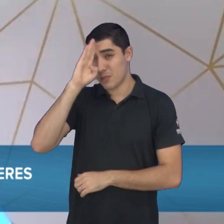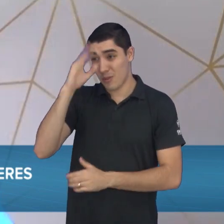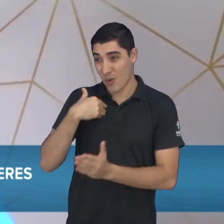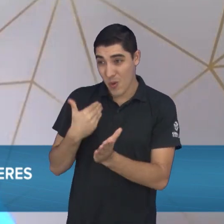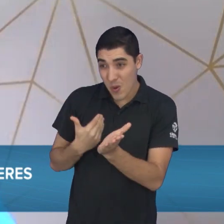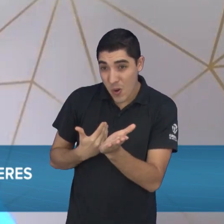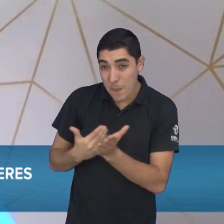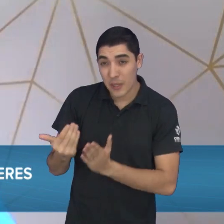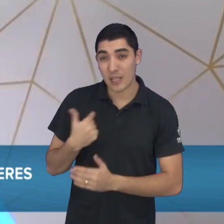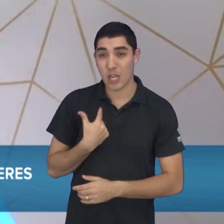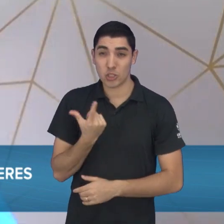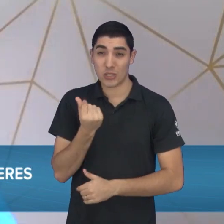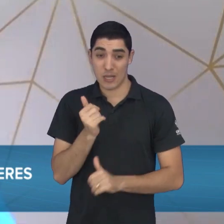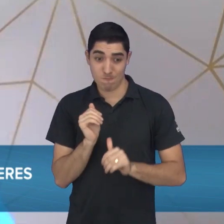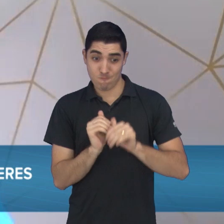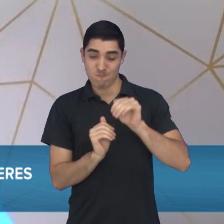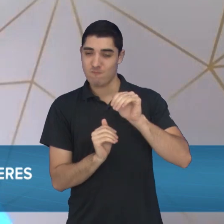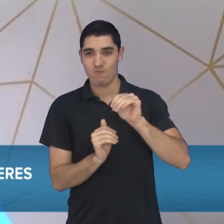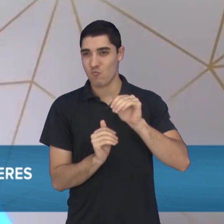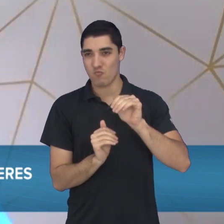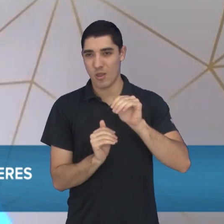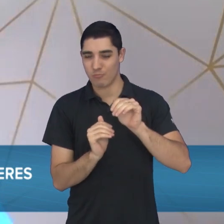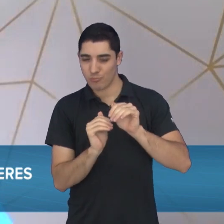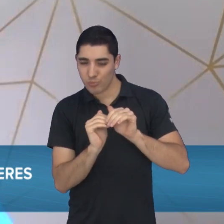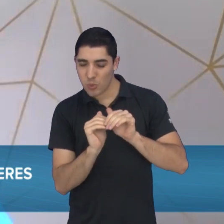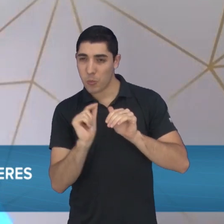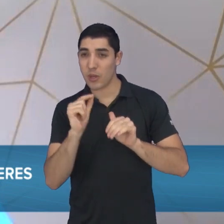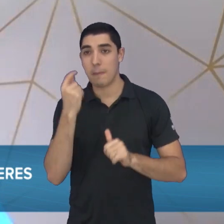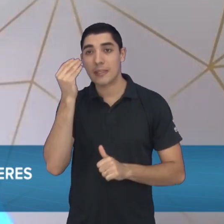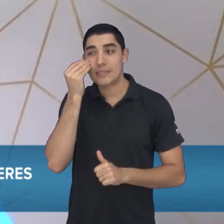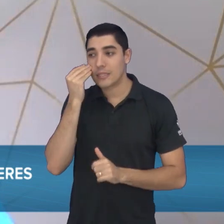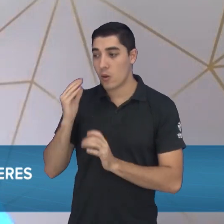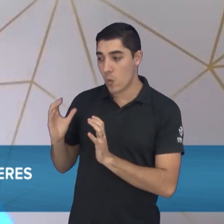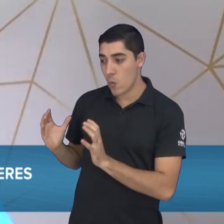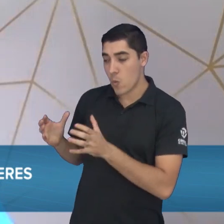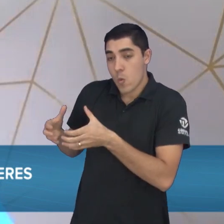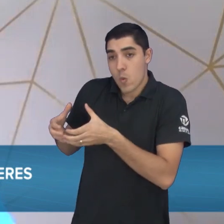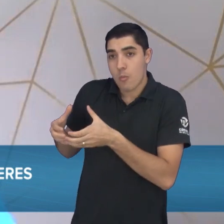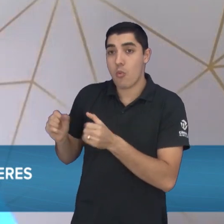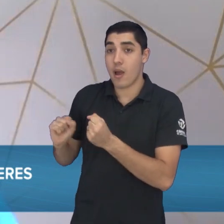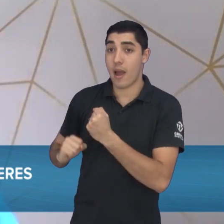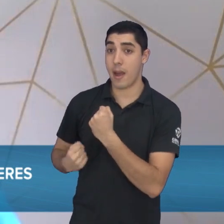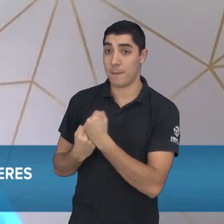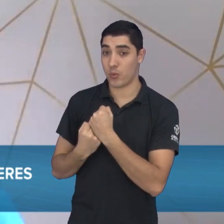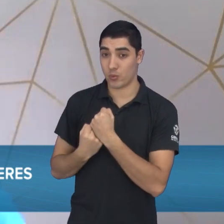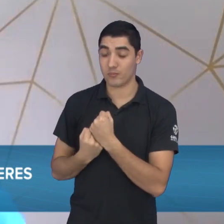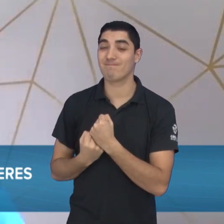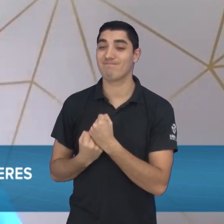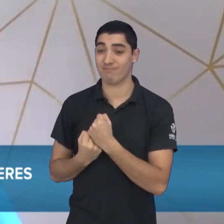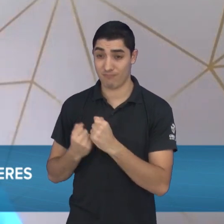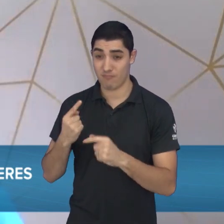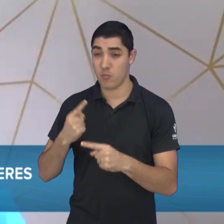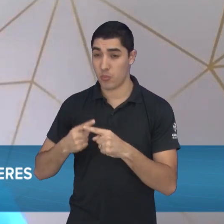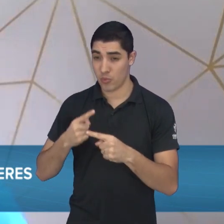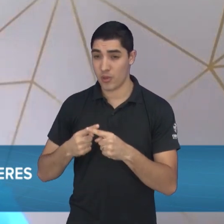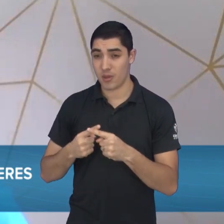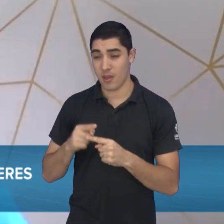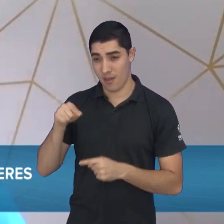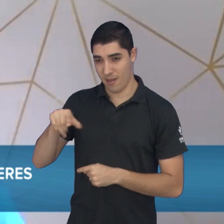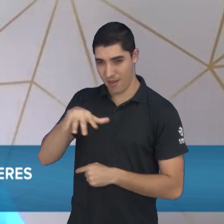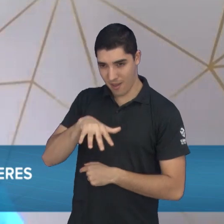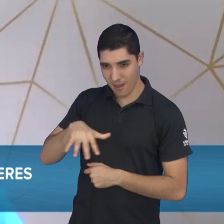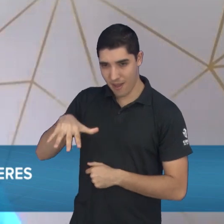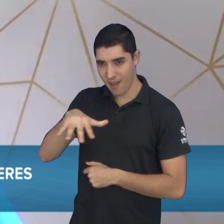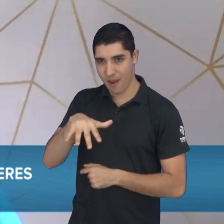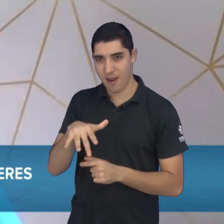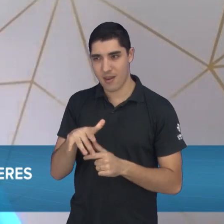financeiros, você precisa desenvolver uma rede de apoio, porque senão, de novo, no negócio, a